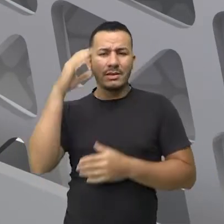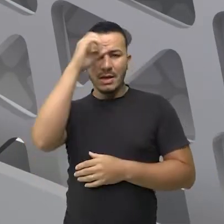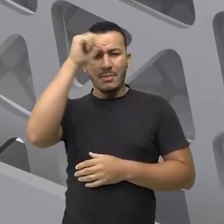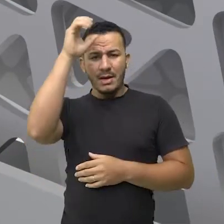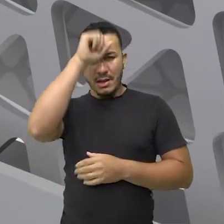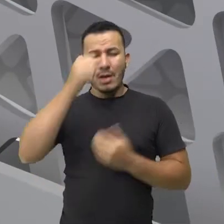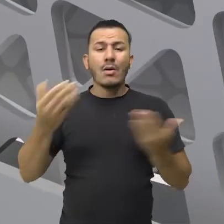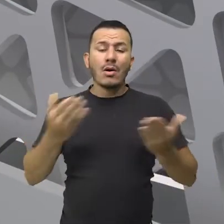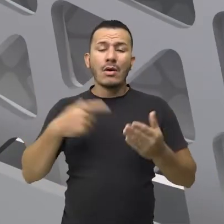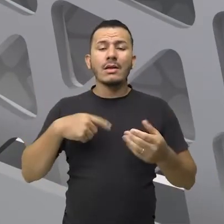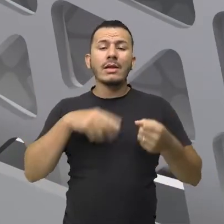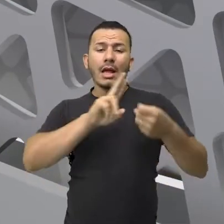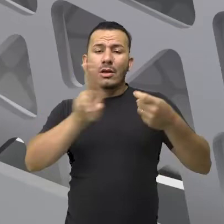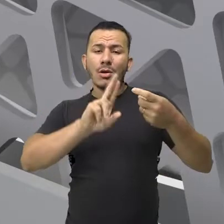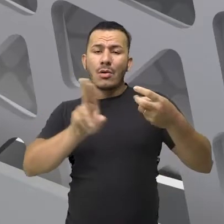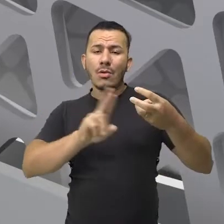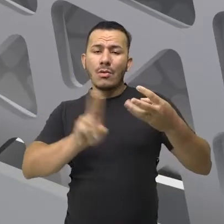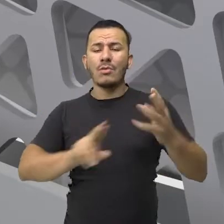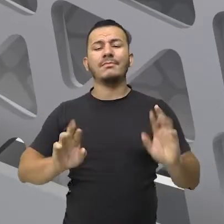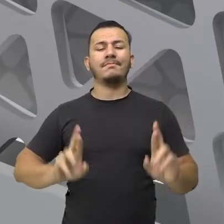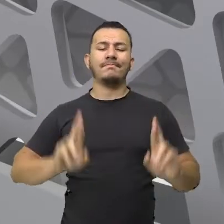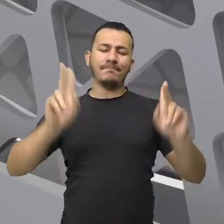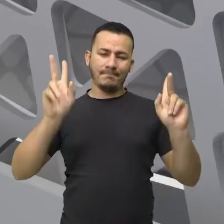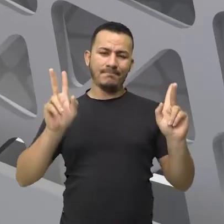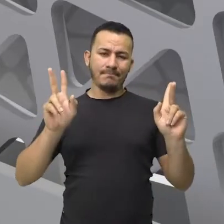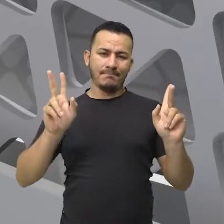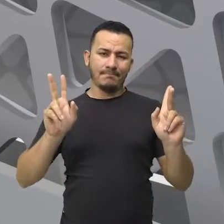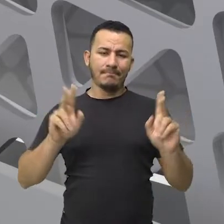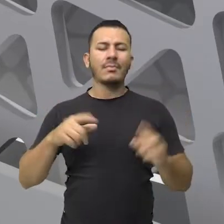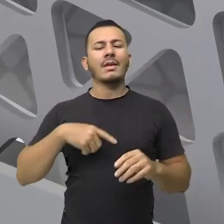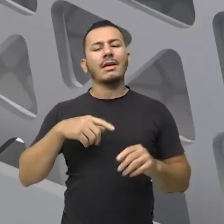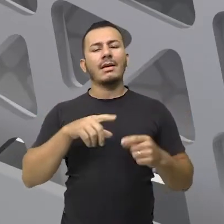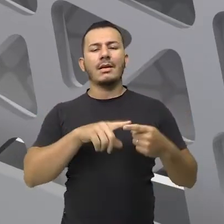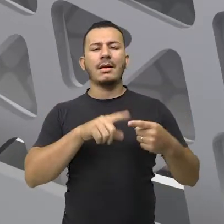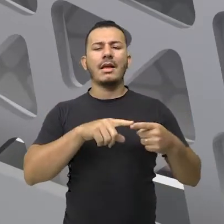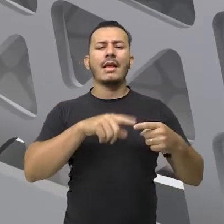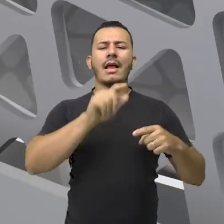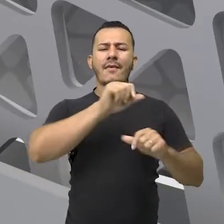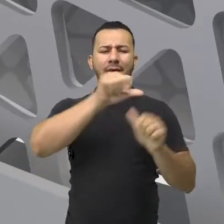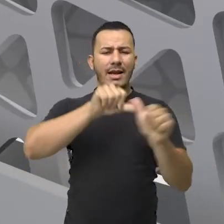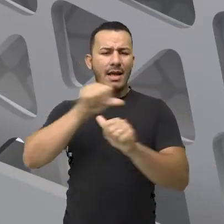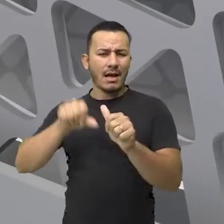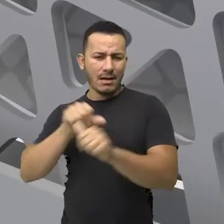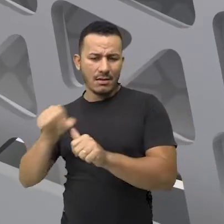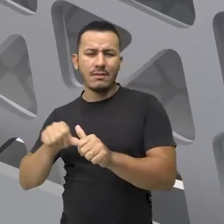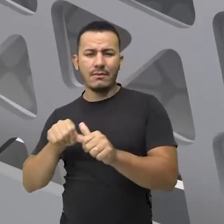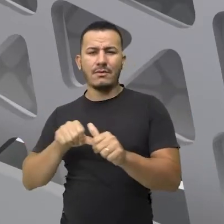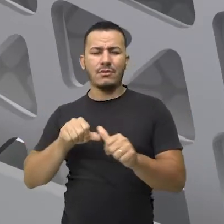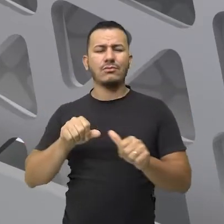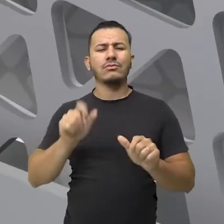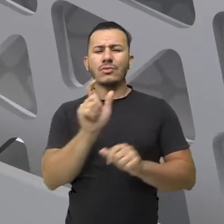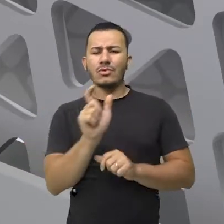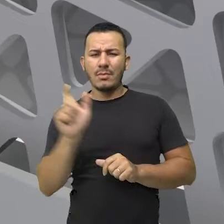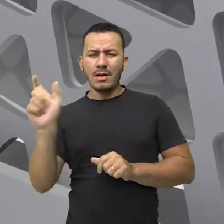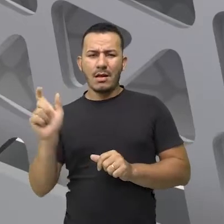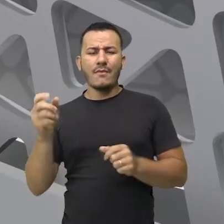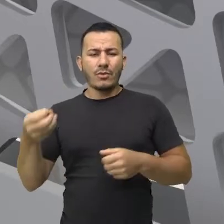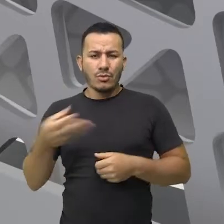usar uma nomenclatura diferente, né? Nós usamos agora variáveis, são um termo novo aí para você, tá